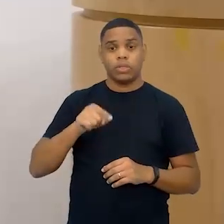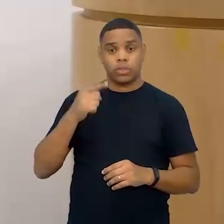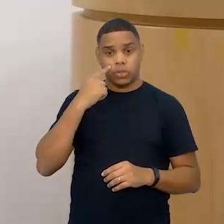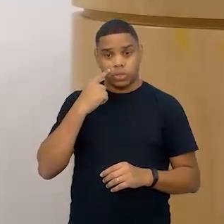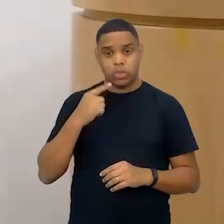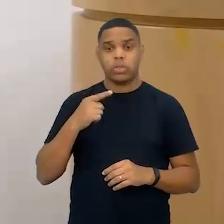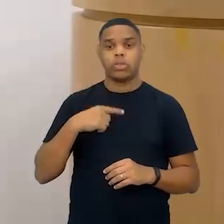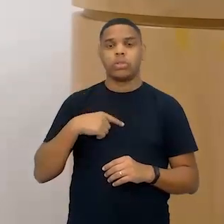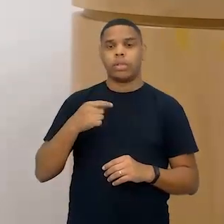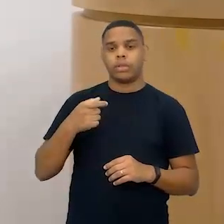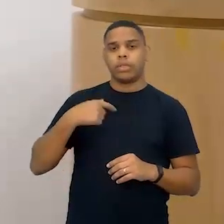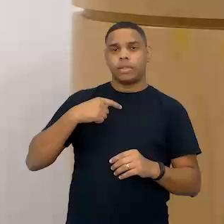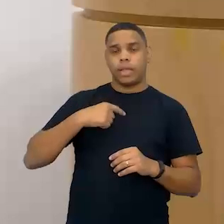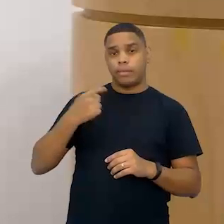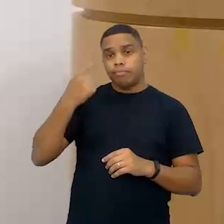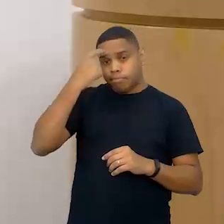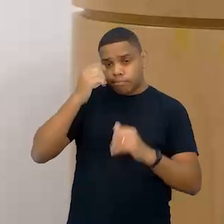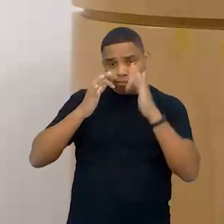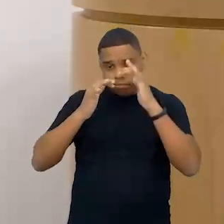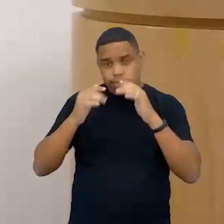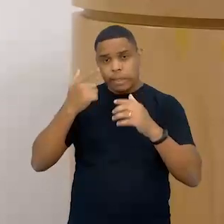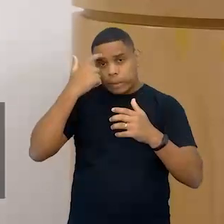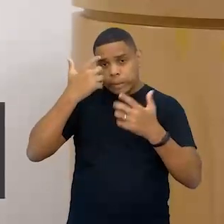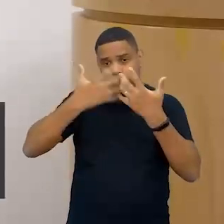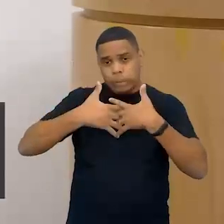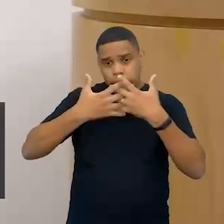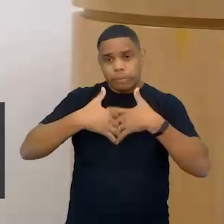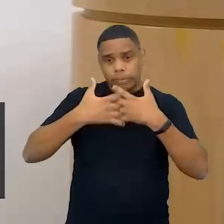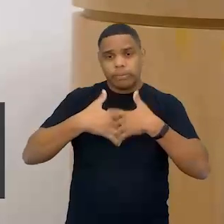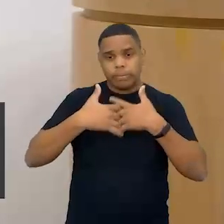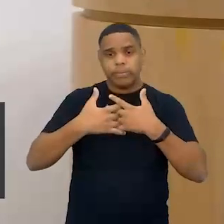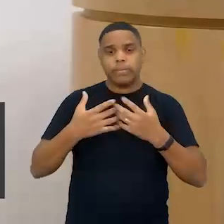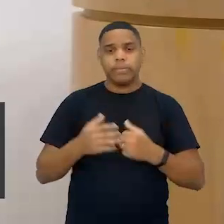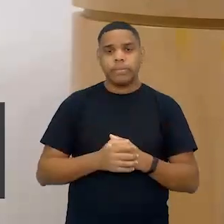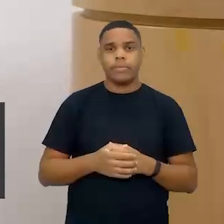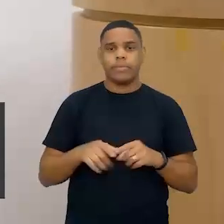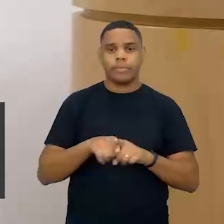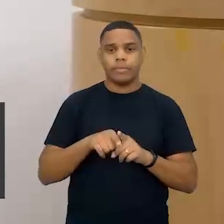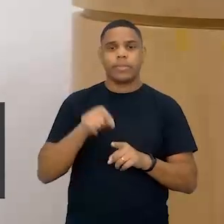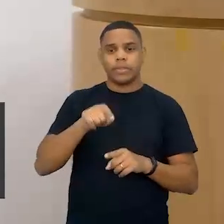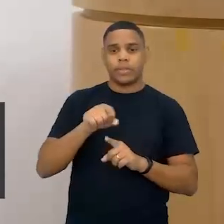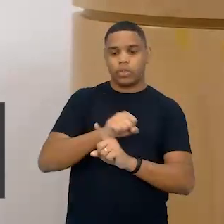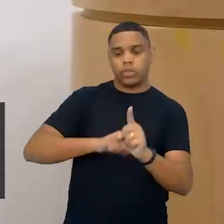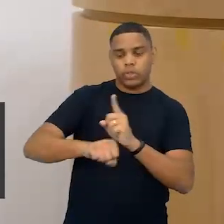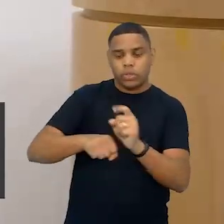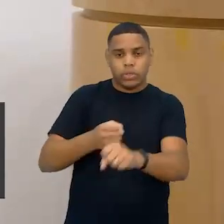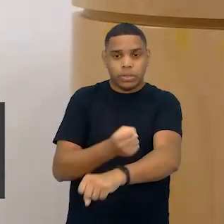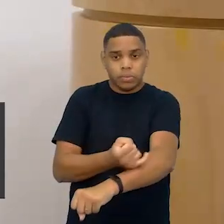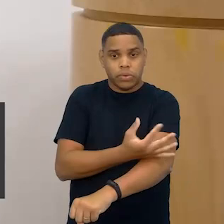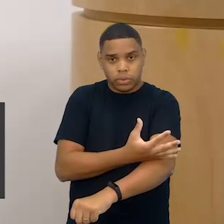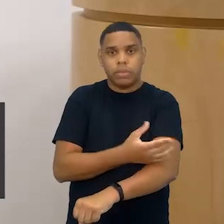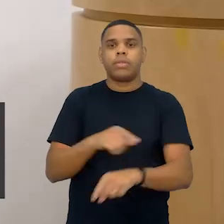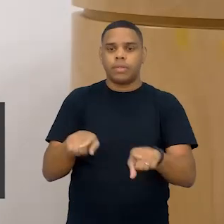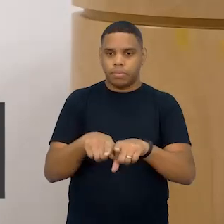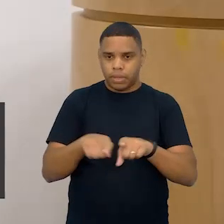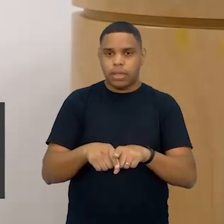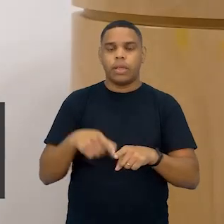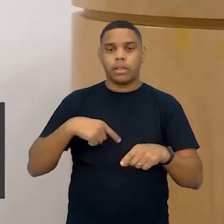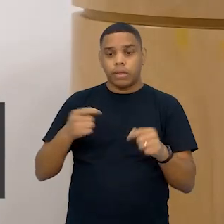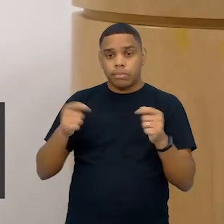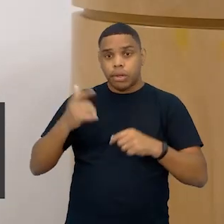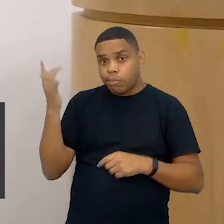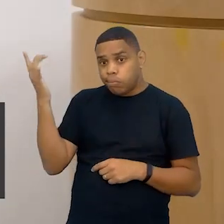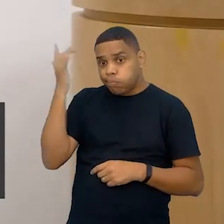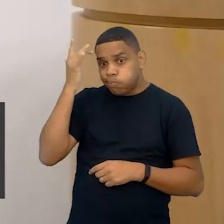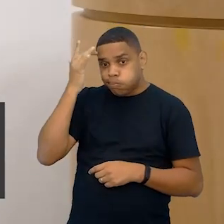o cognitivo, o racional, mas ela também olha competências socioemocionais, elas trazem habilidades